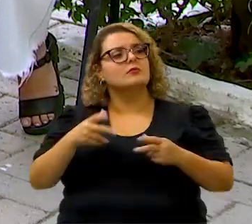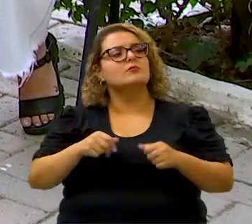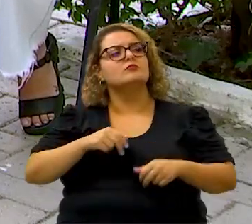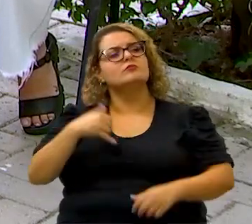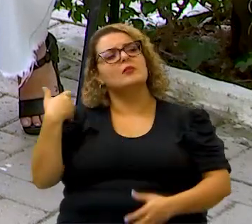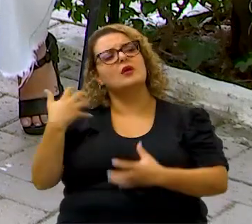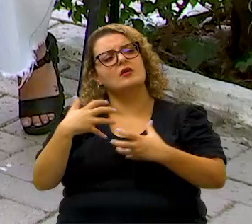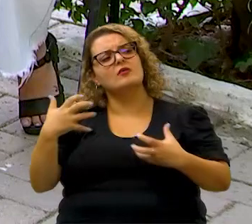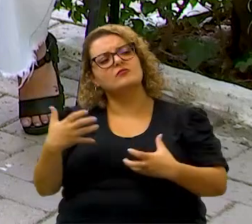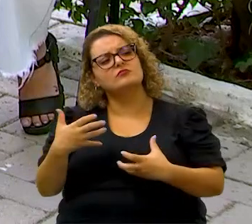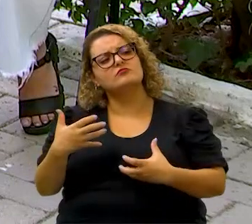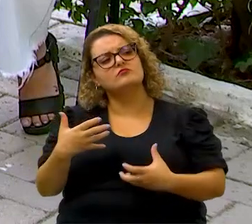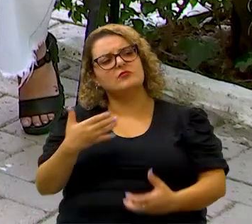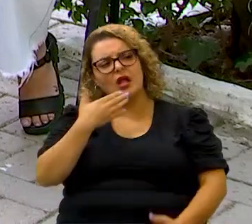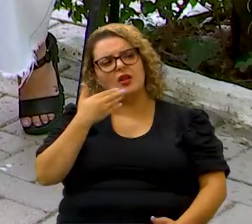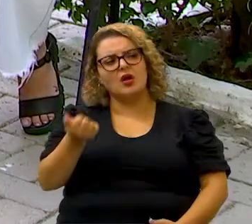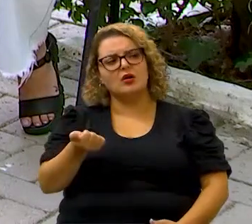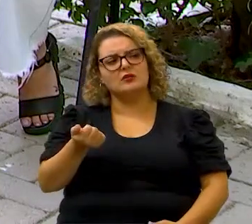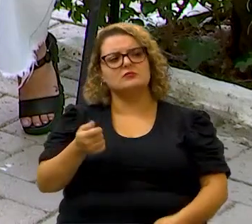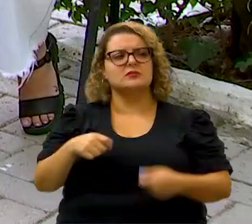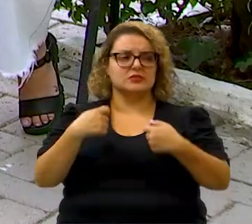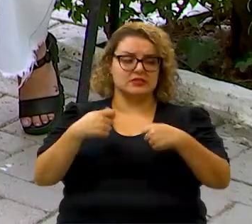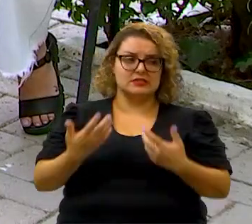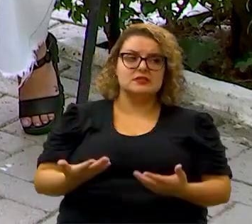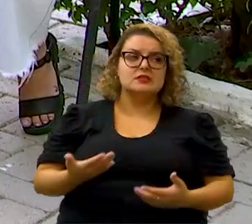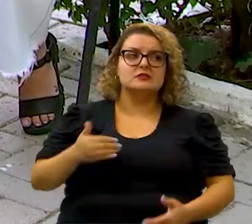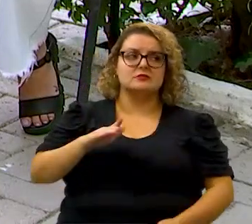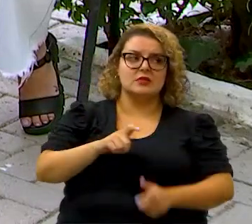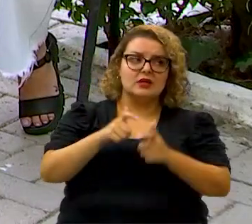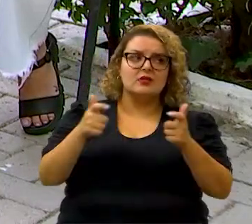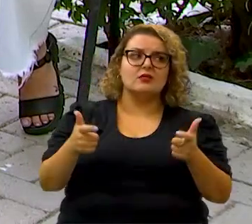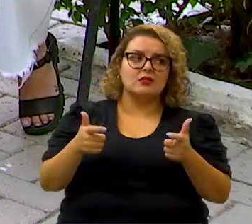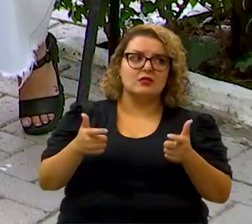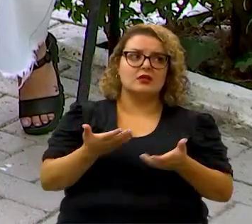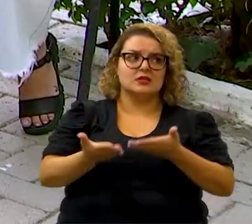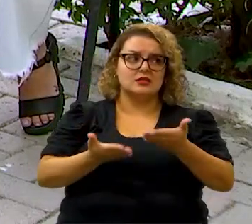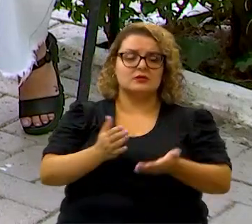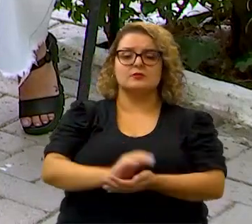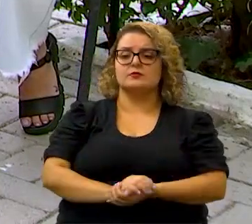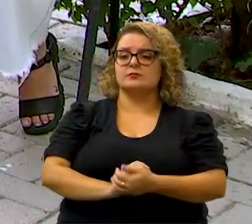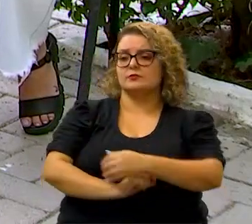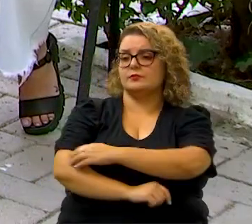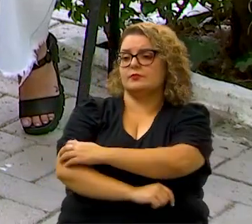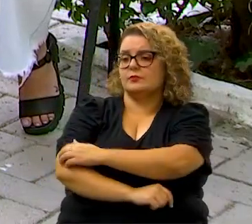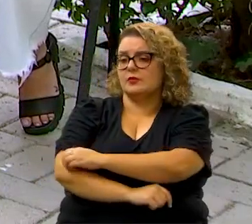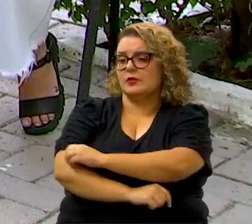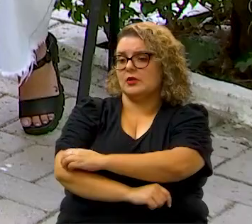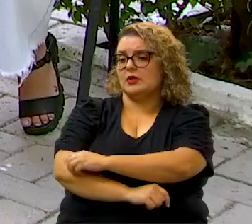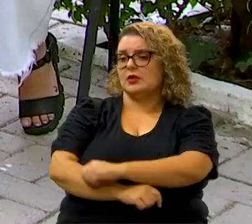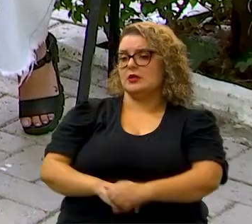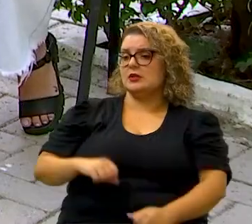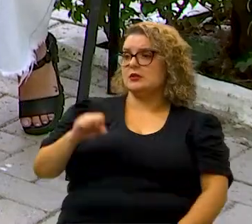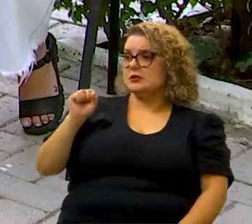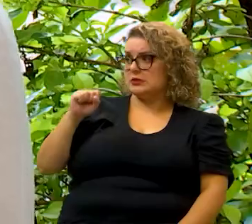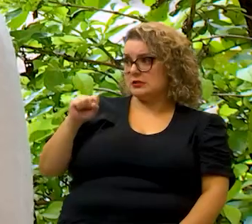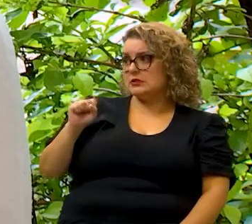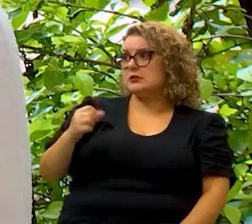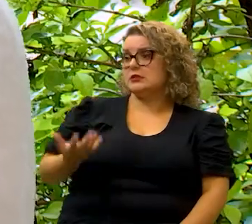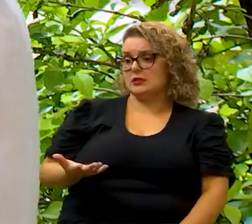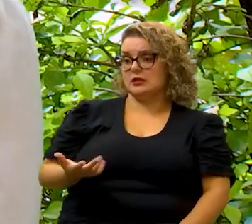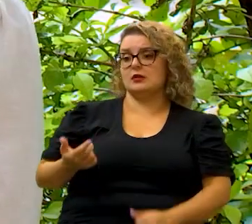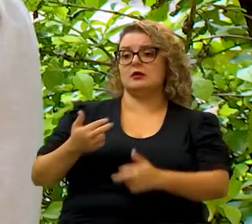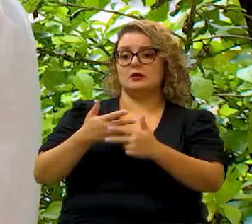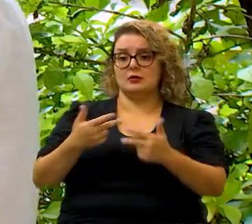Mas em linhas gerais, a gente está envelhecendo mais? Existe essa necessidade cada vez maior desse cuidado? Sim,